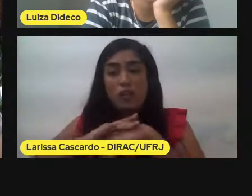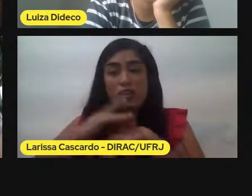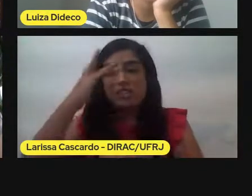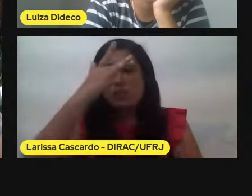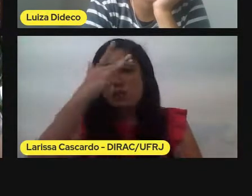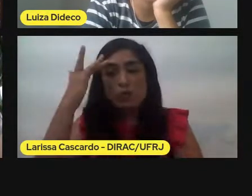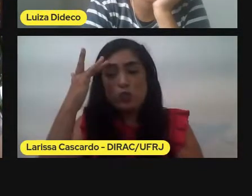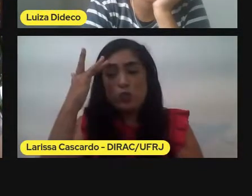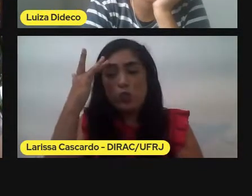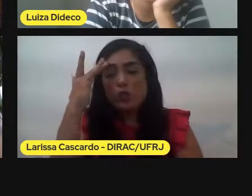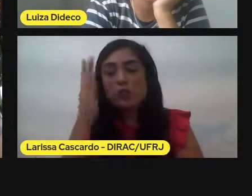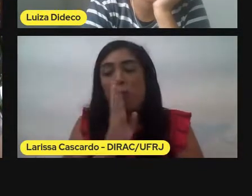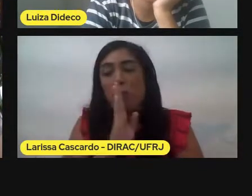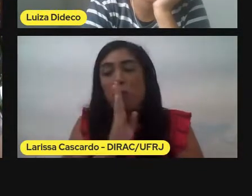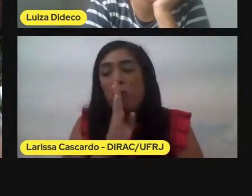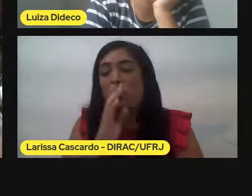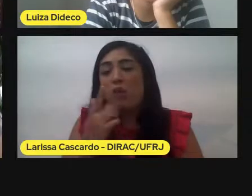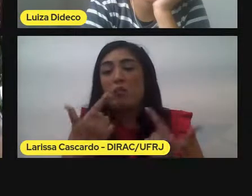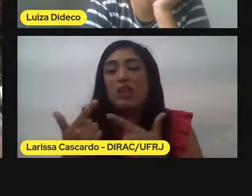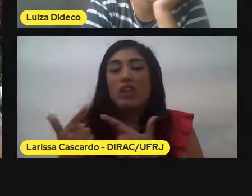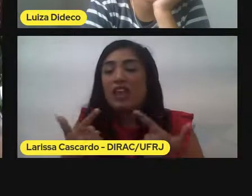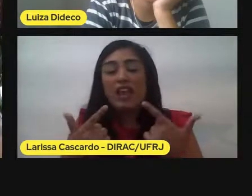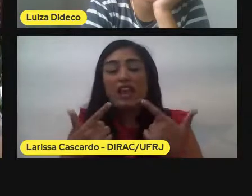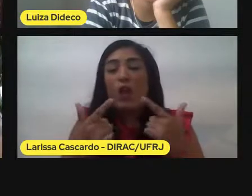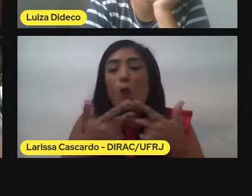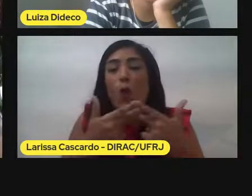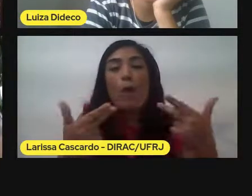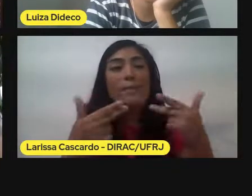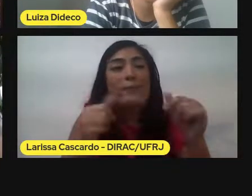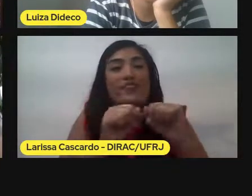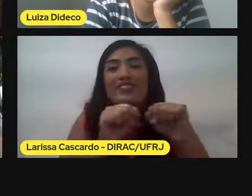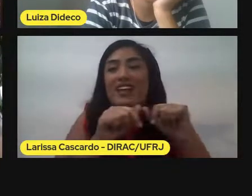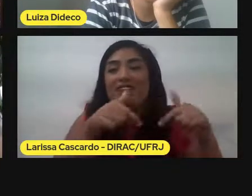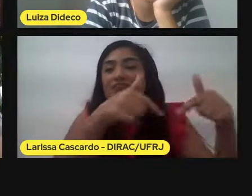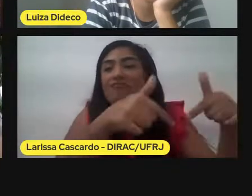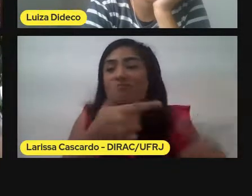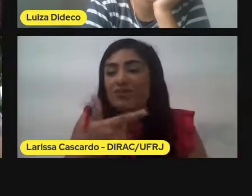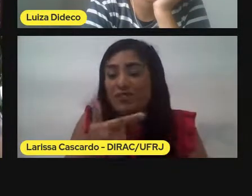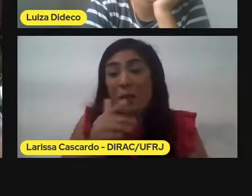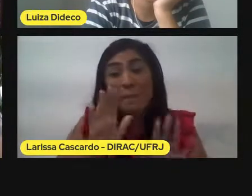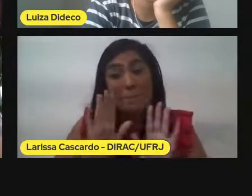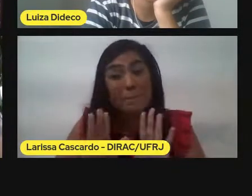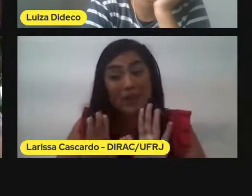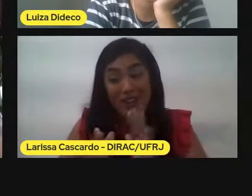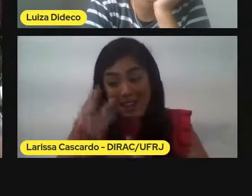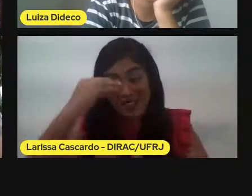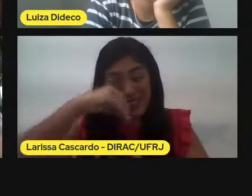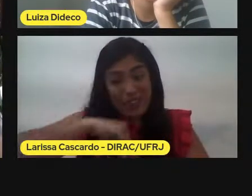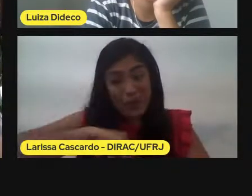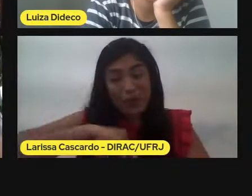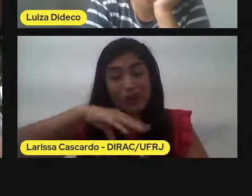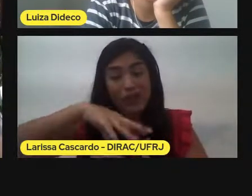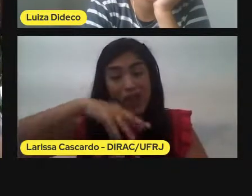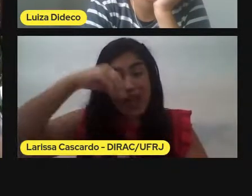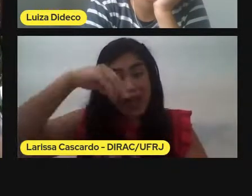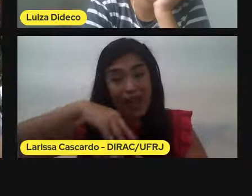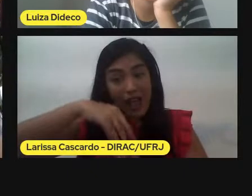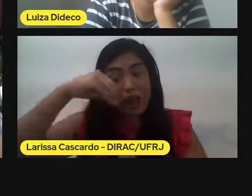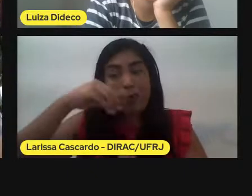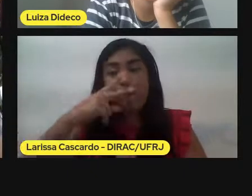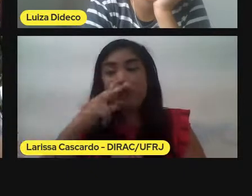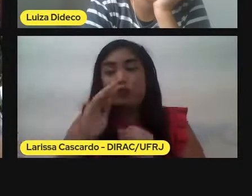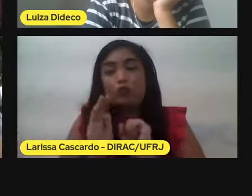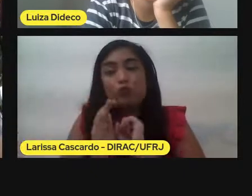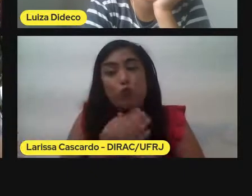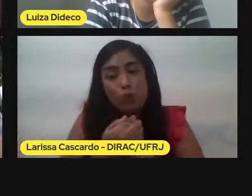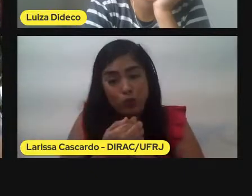fazer. Essa moléstia da alma é, porém, mais sutil. Ataca os que têm